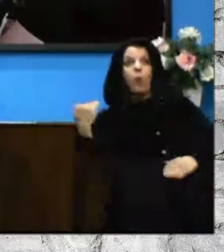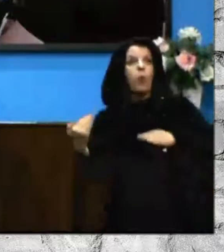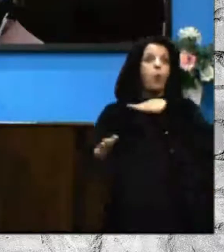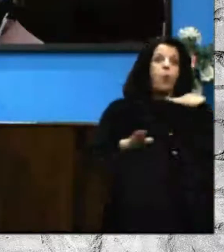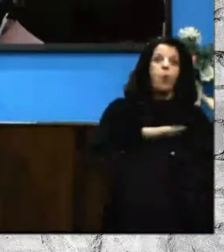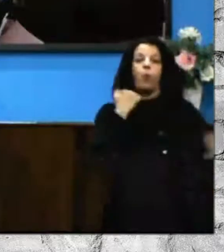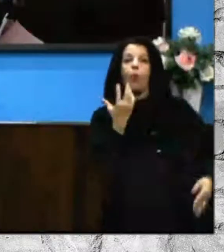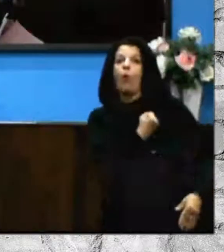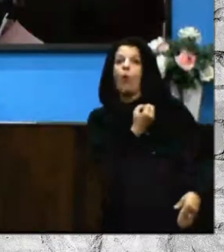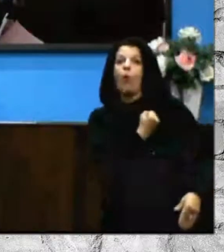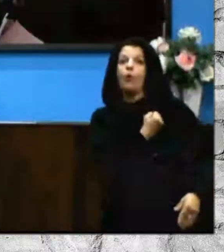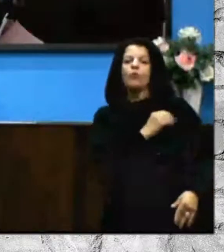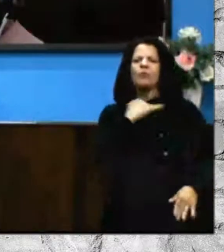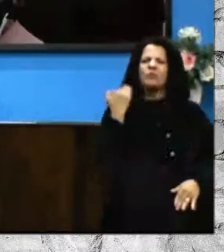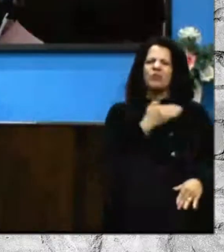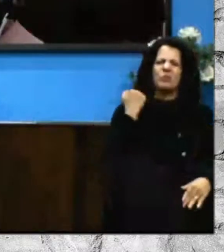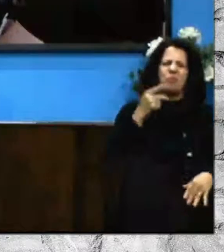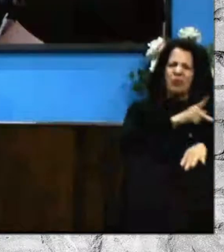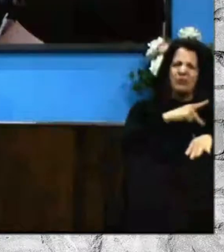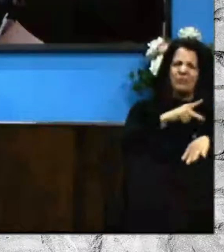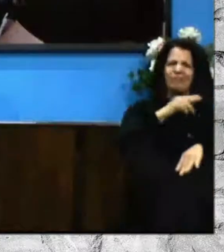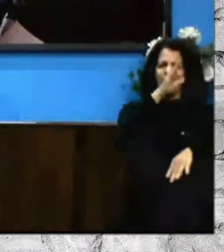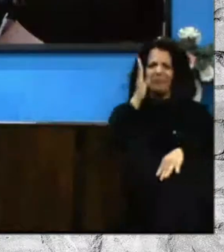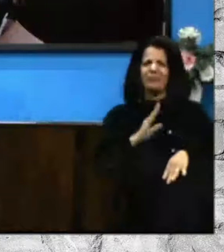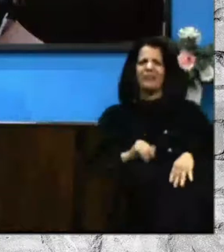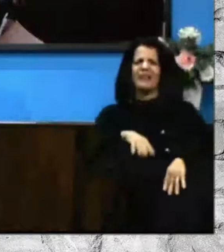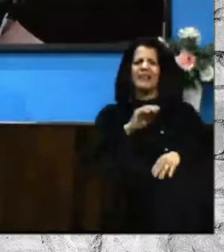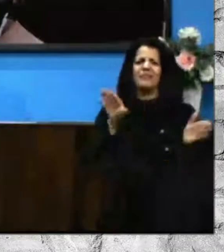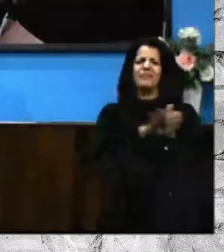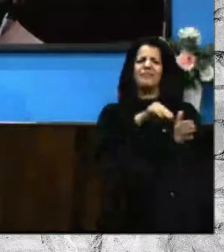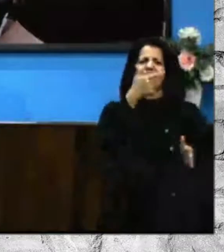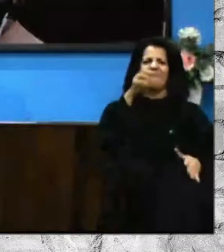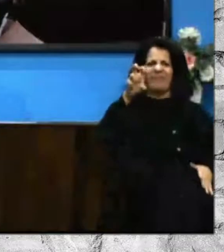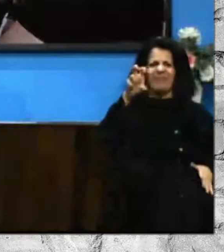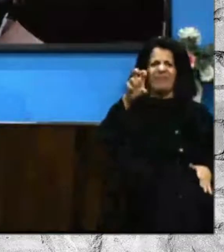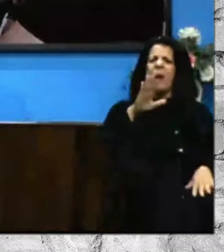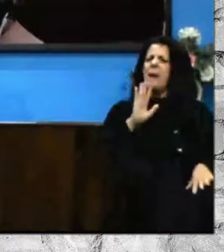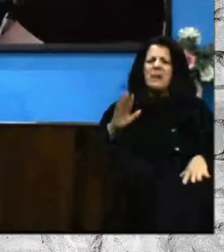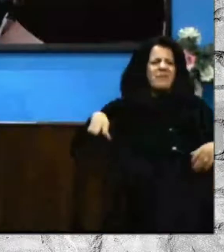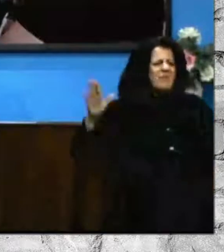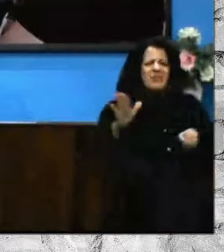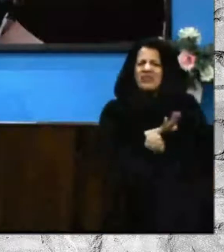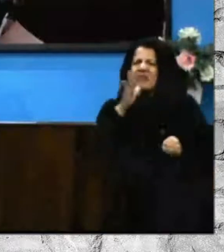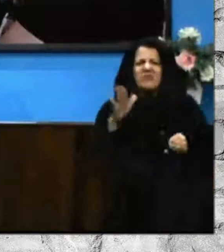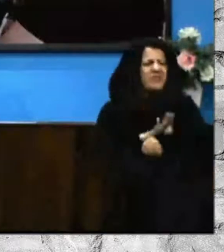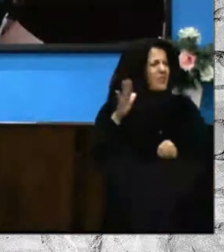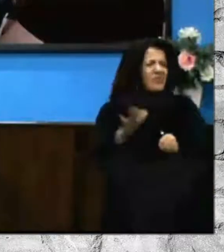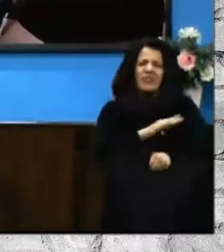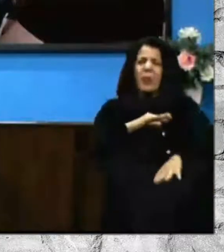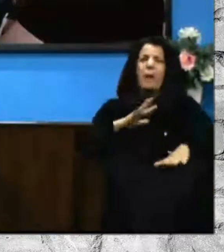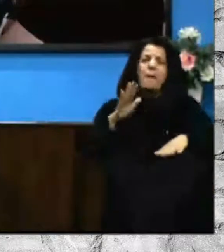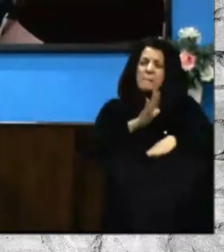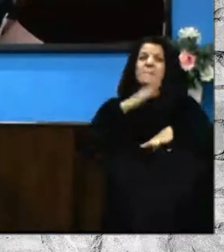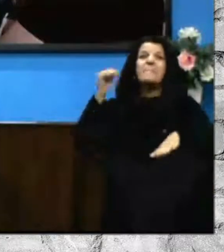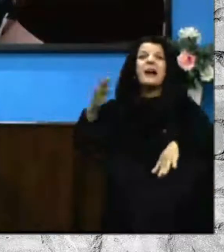hoje no nosso país chegou a 25. São mais de 1.500 pessoas infectadas e muito mais serão. E muito mais